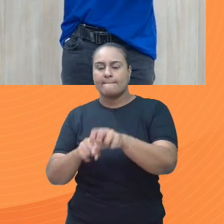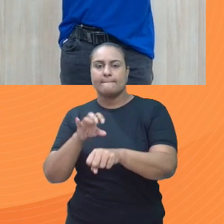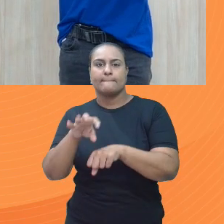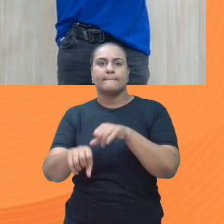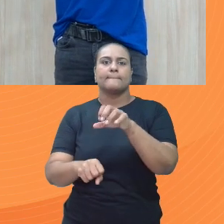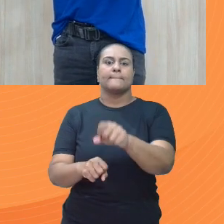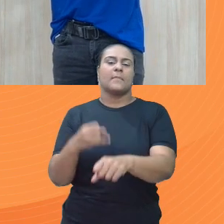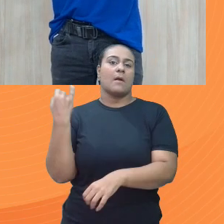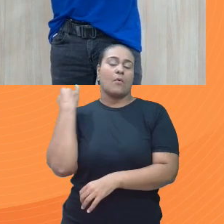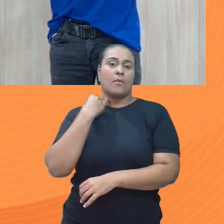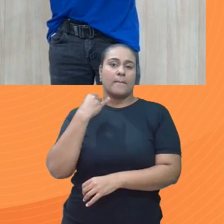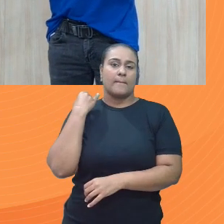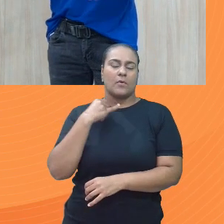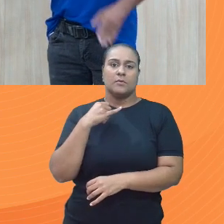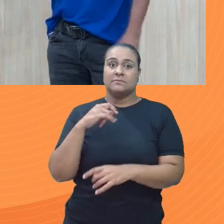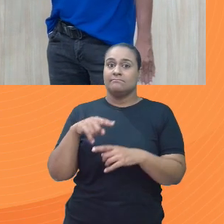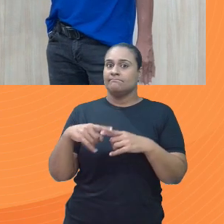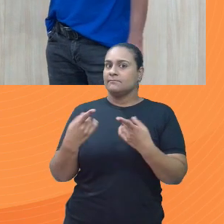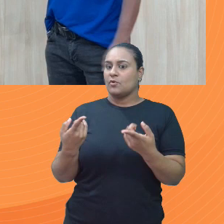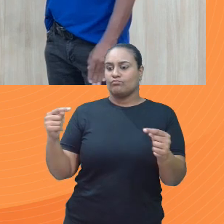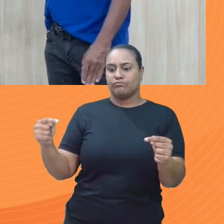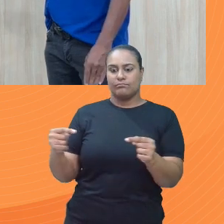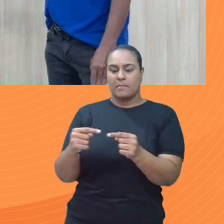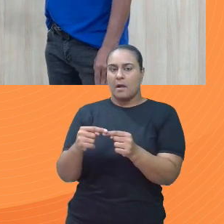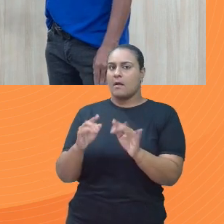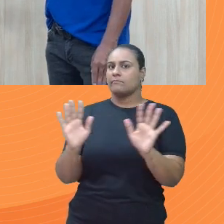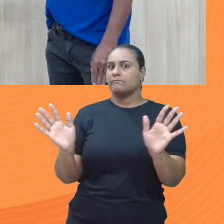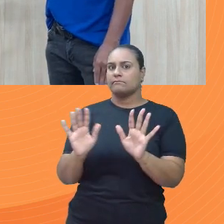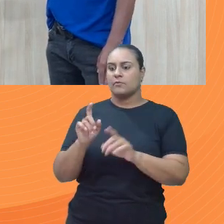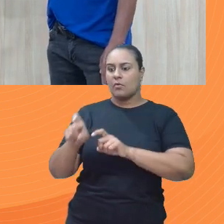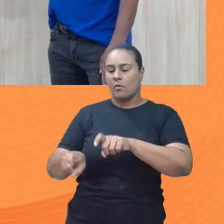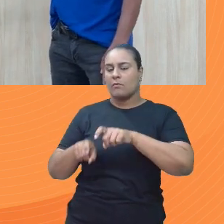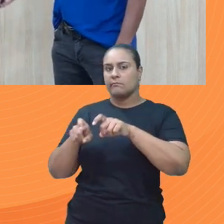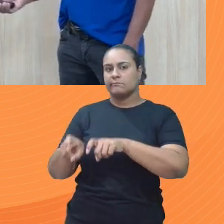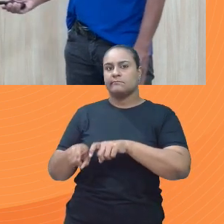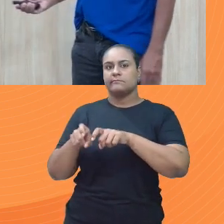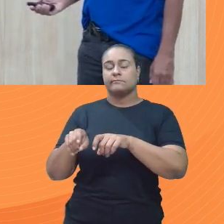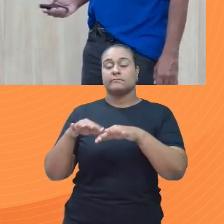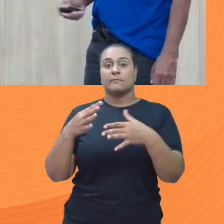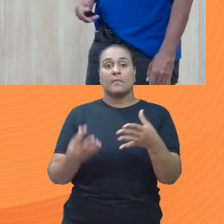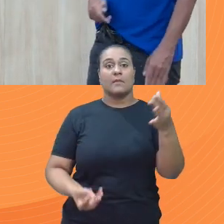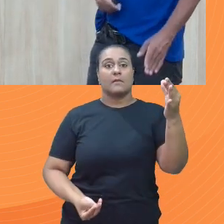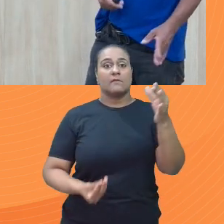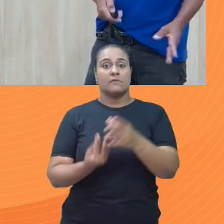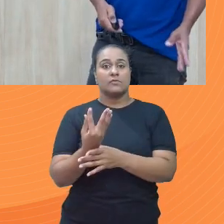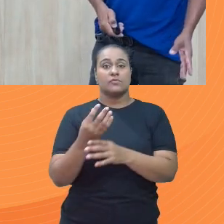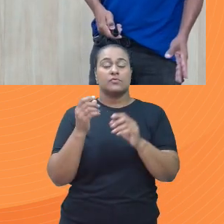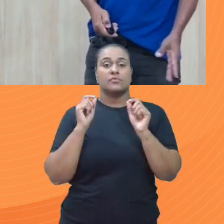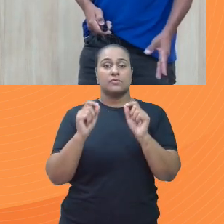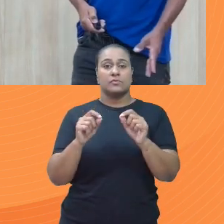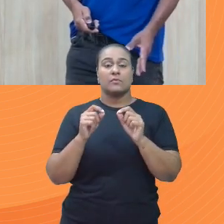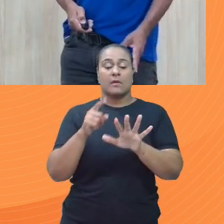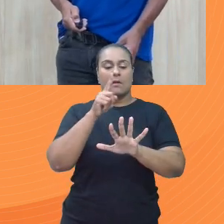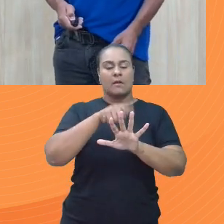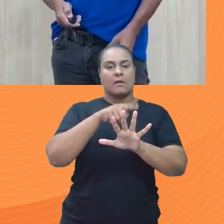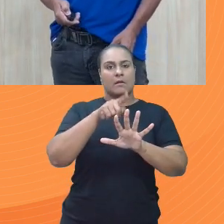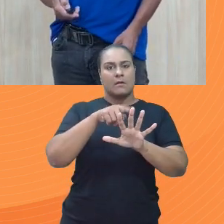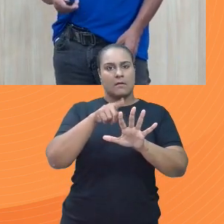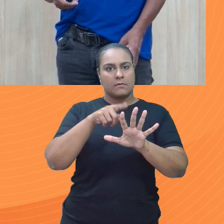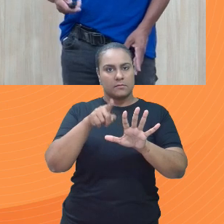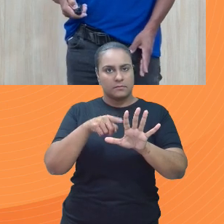não estava batendo esse dia com o dia da colheita. E aí foi quando surgiu a questão do calendário